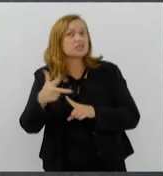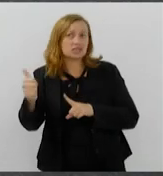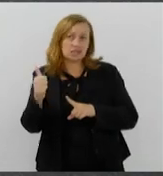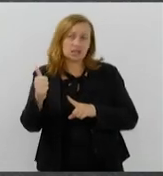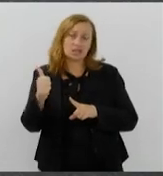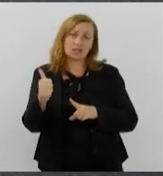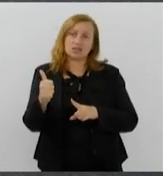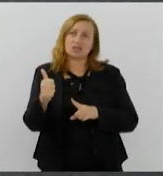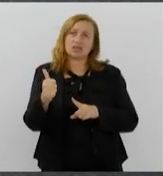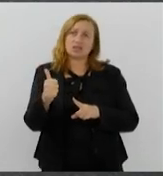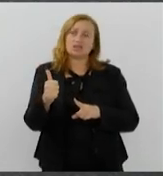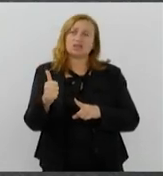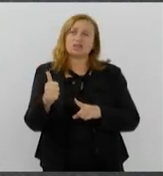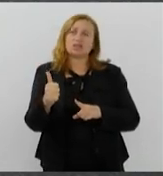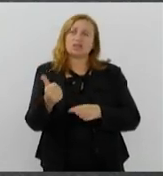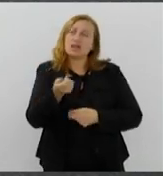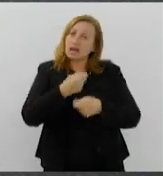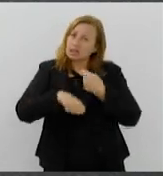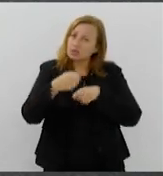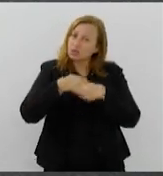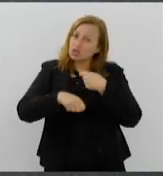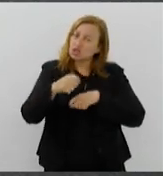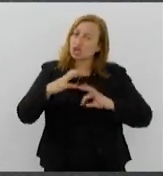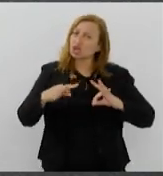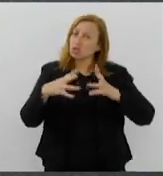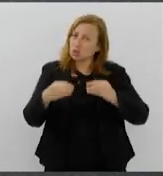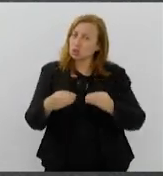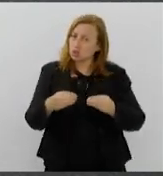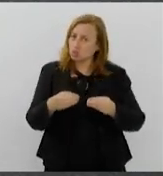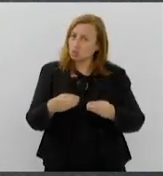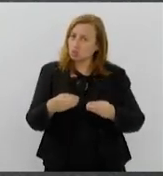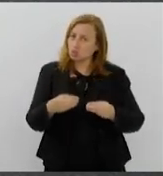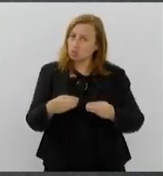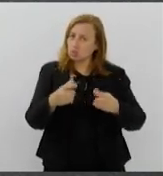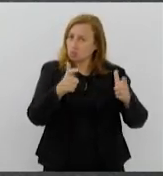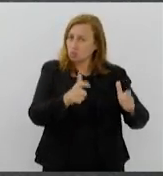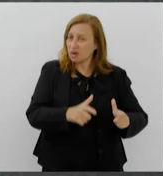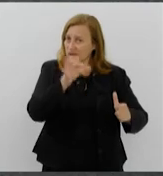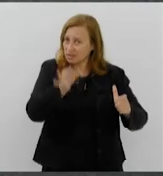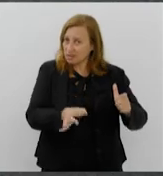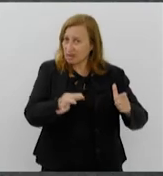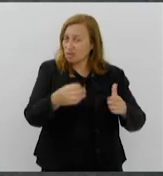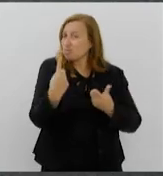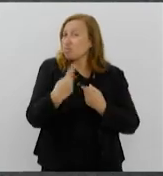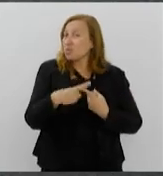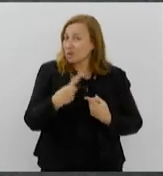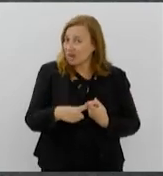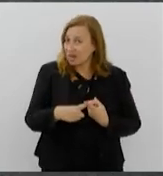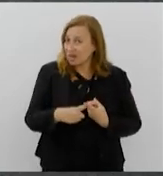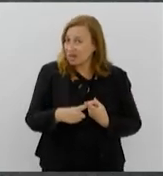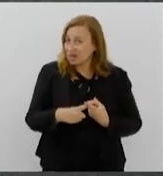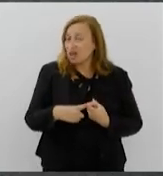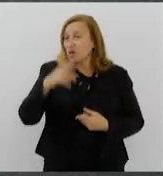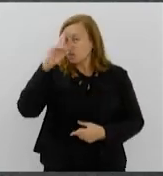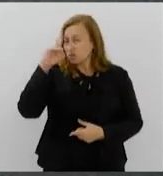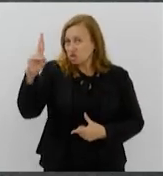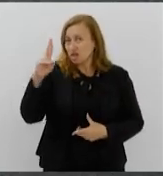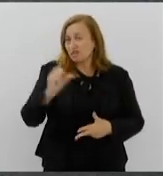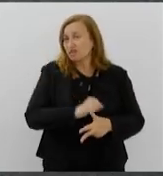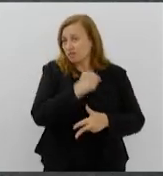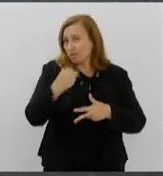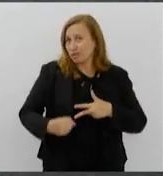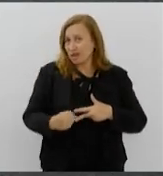e botar essas questões no seu devido lugar. Até porque um chefe de